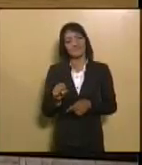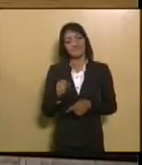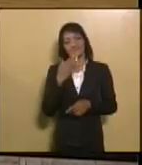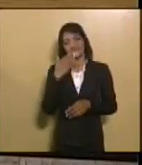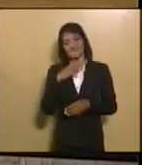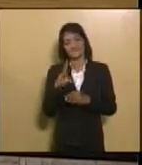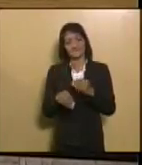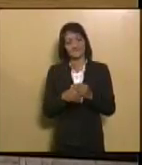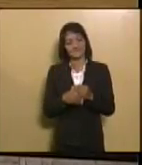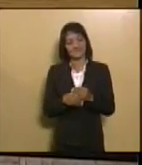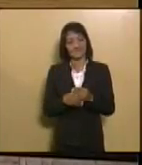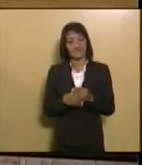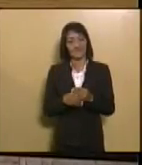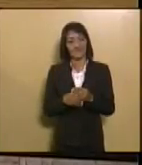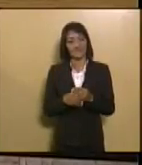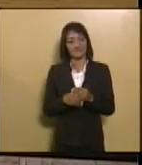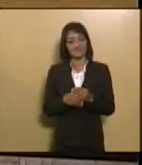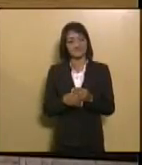para subscrever.